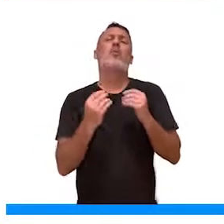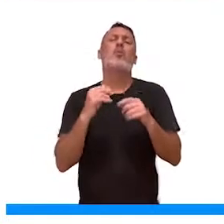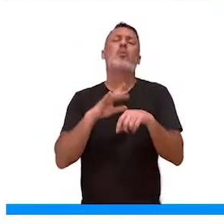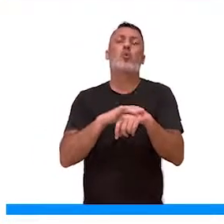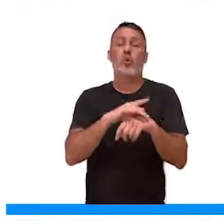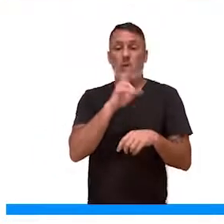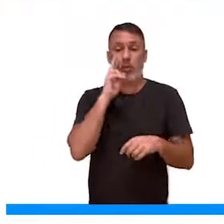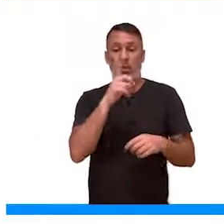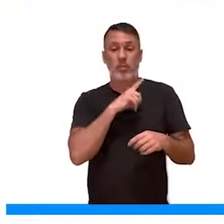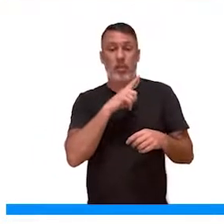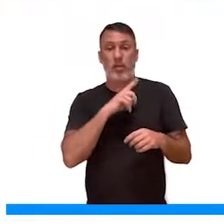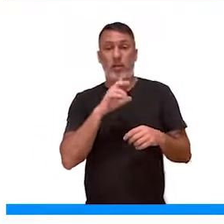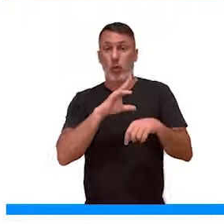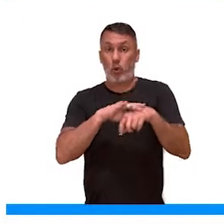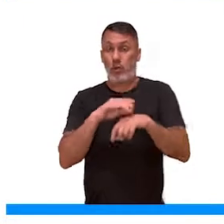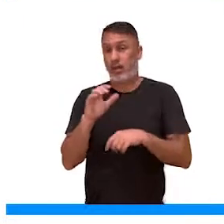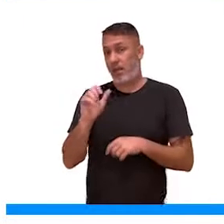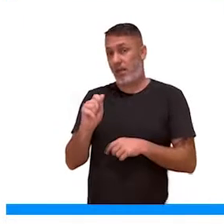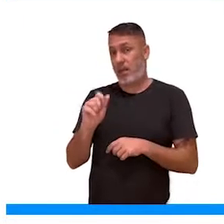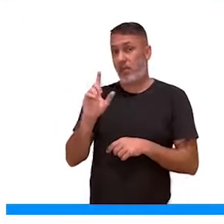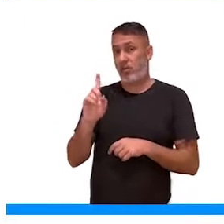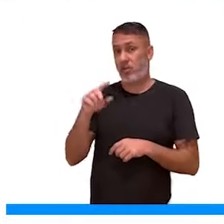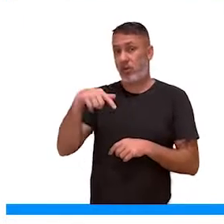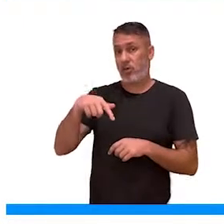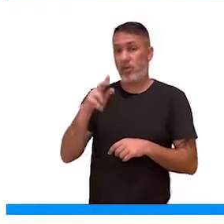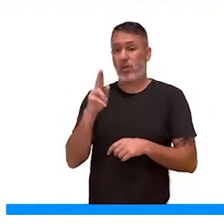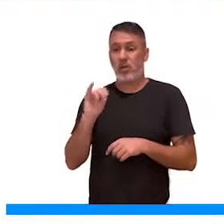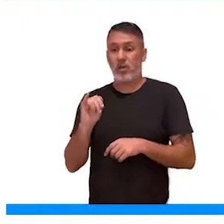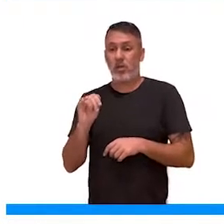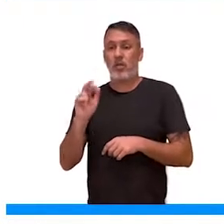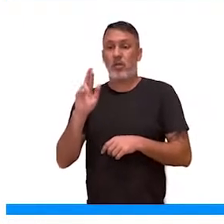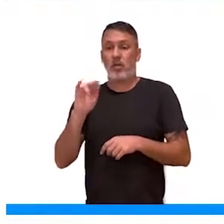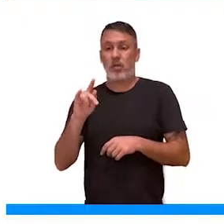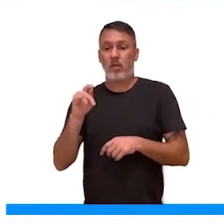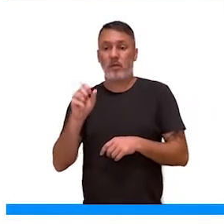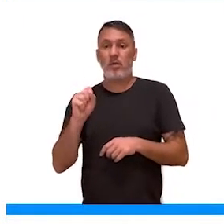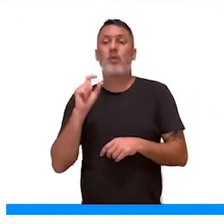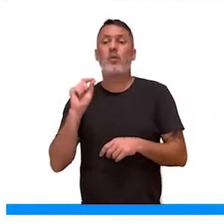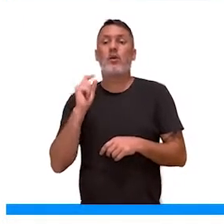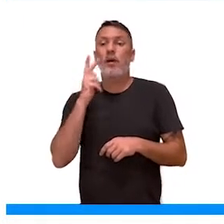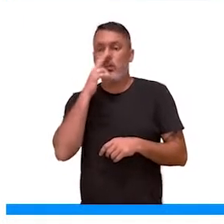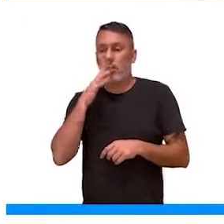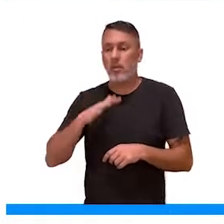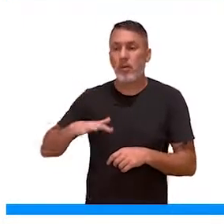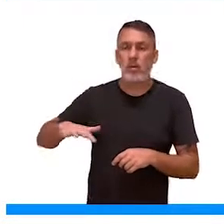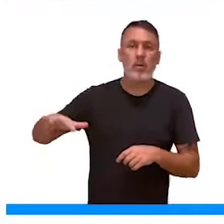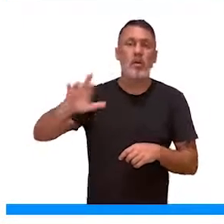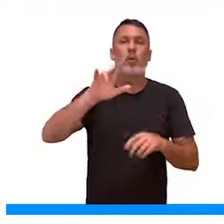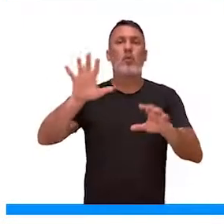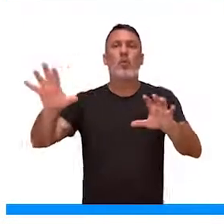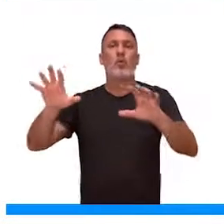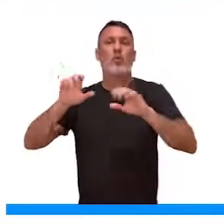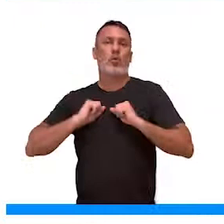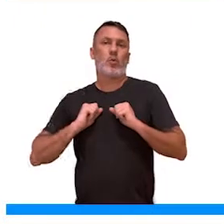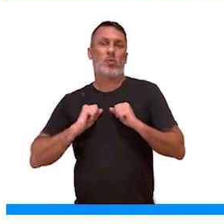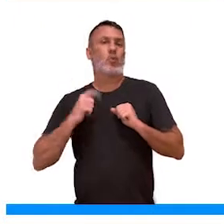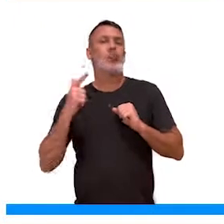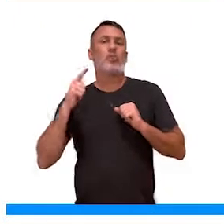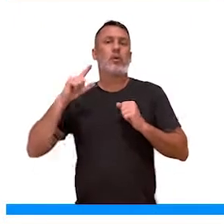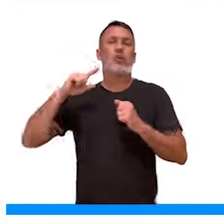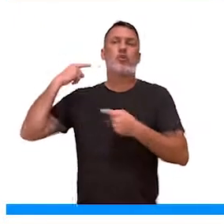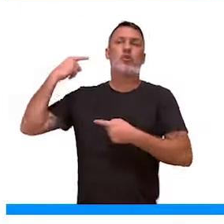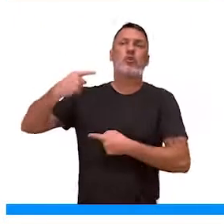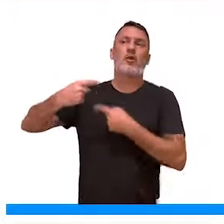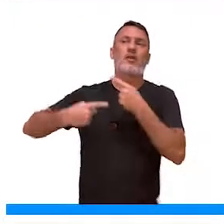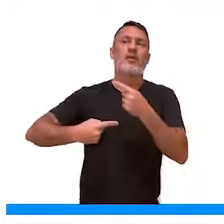pode ter aquelas que são adquiridas, ou seja, que o indivíduo contrai no meio em que ele vive, sem relação